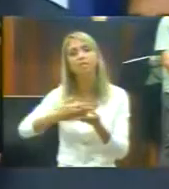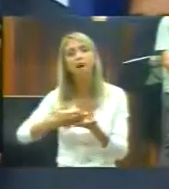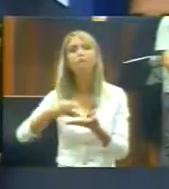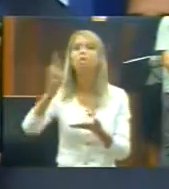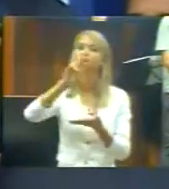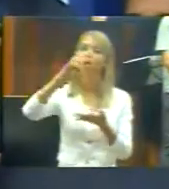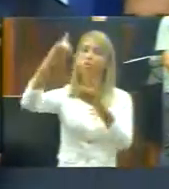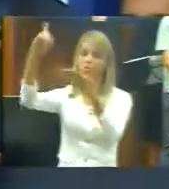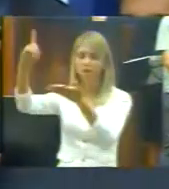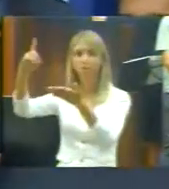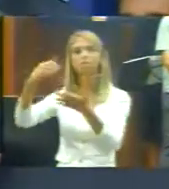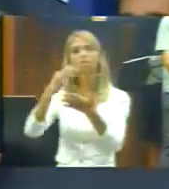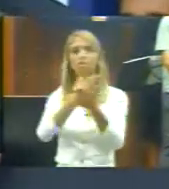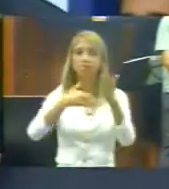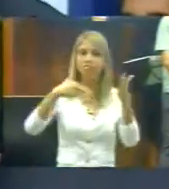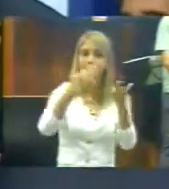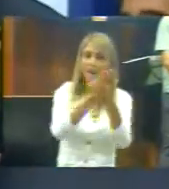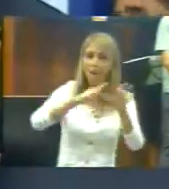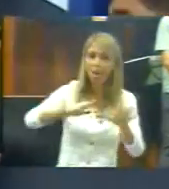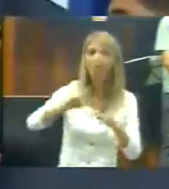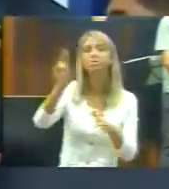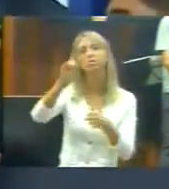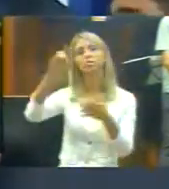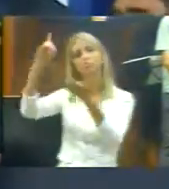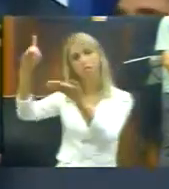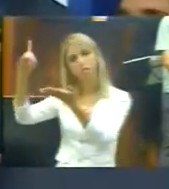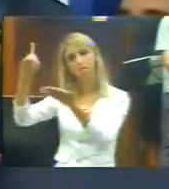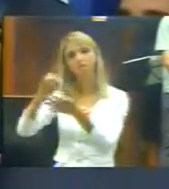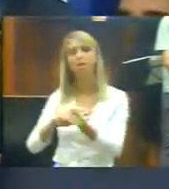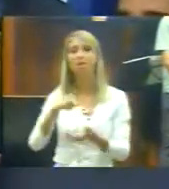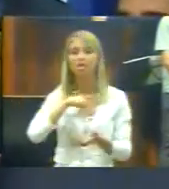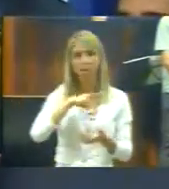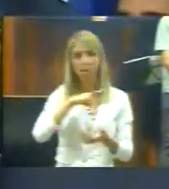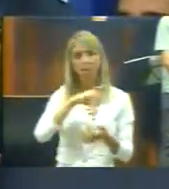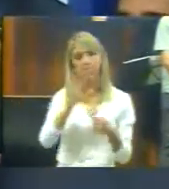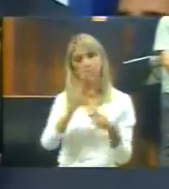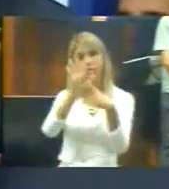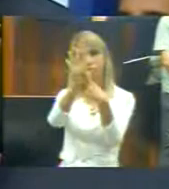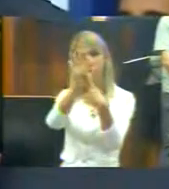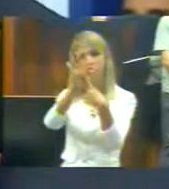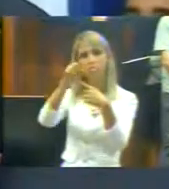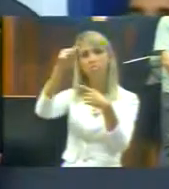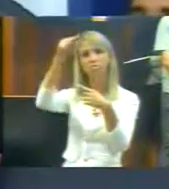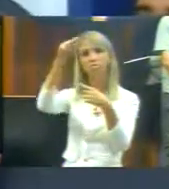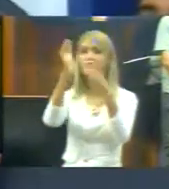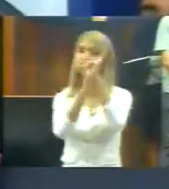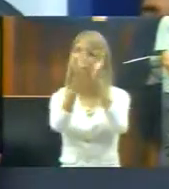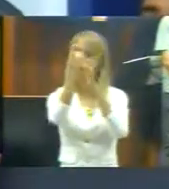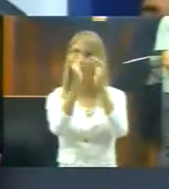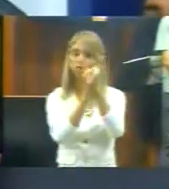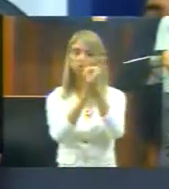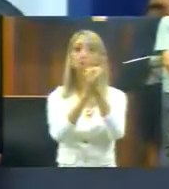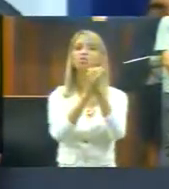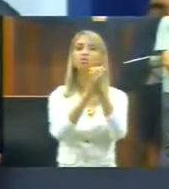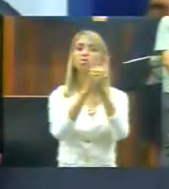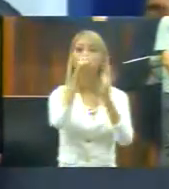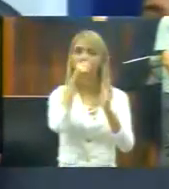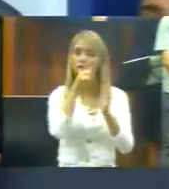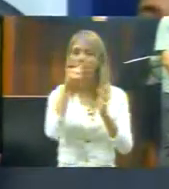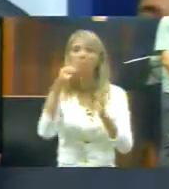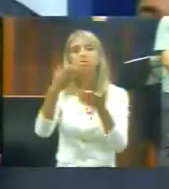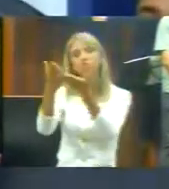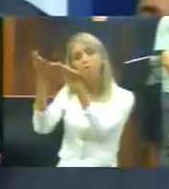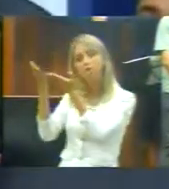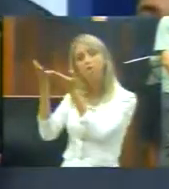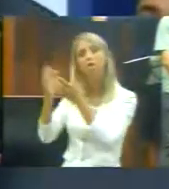Deus, e temos um dos mártires do amor ali naquela cruz, Jesus Cristo, não como símbolo religioso, mas